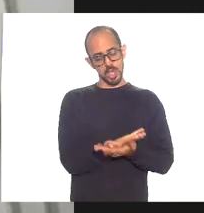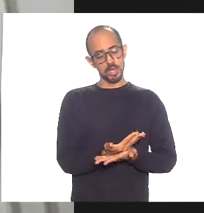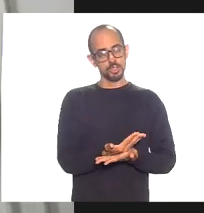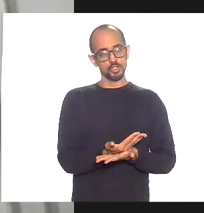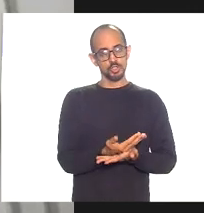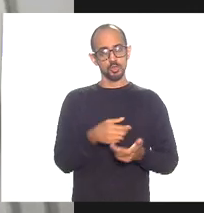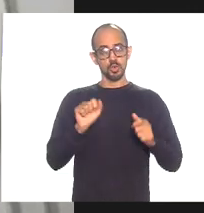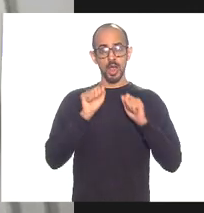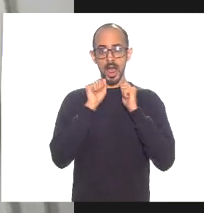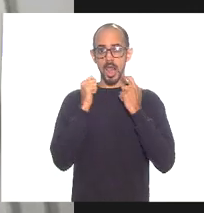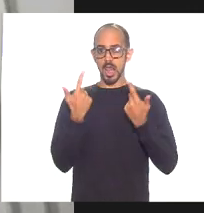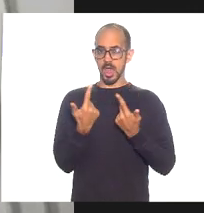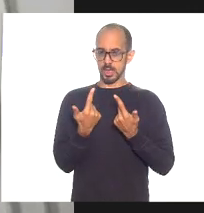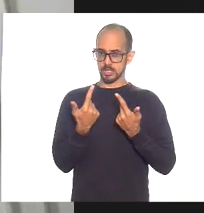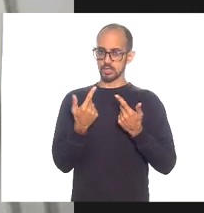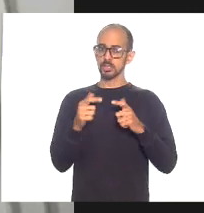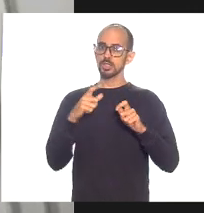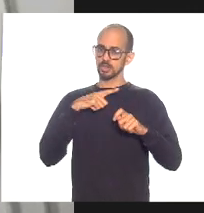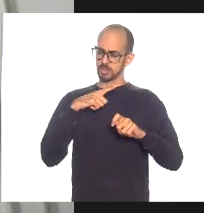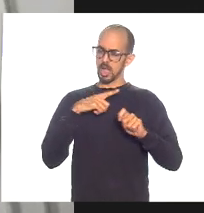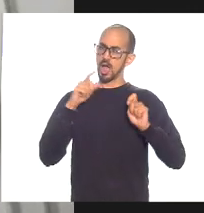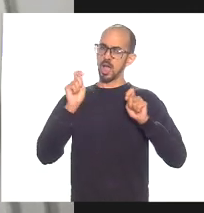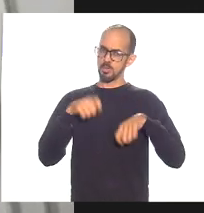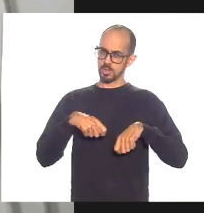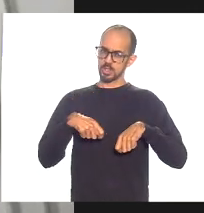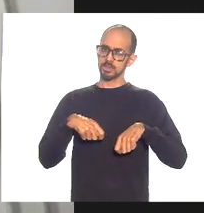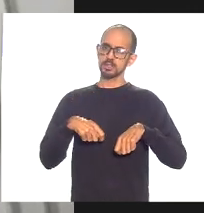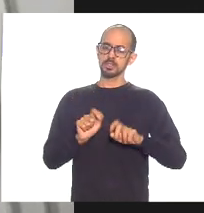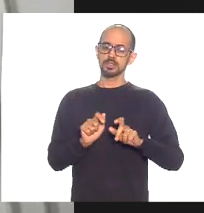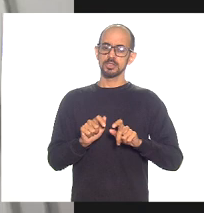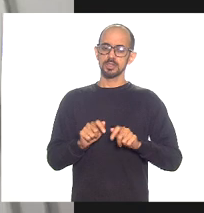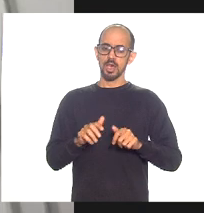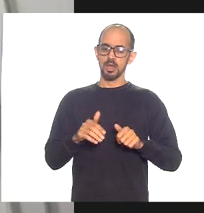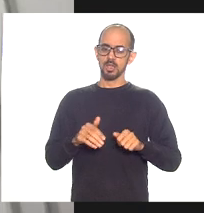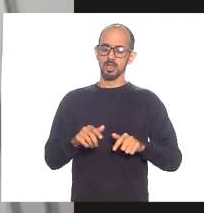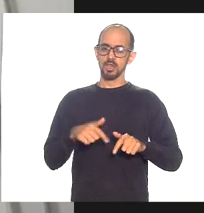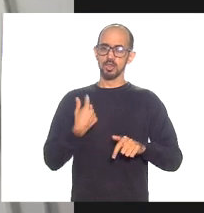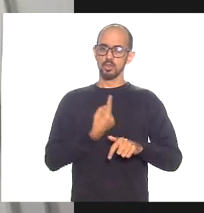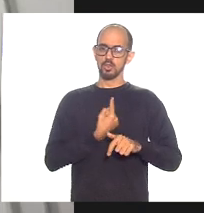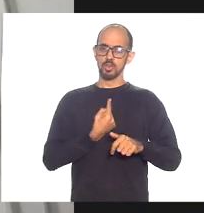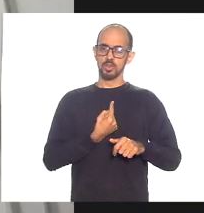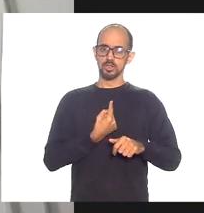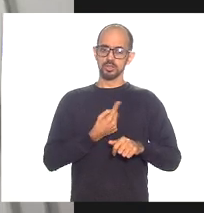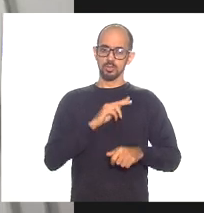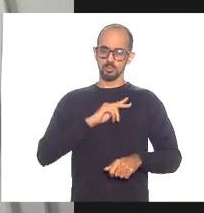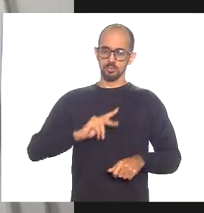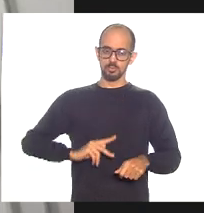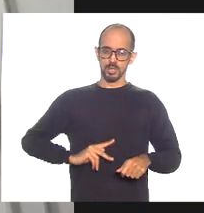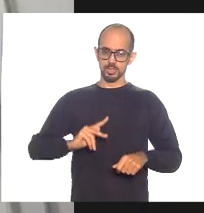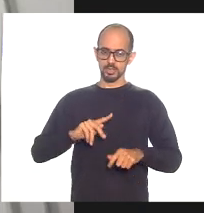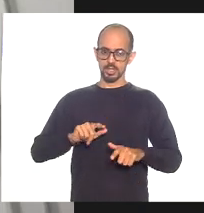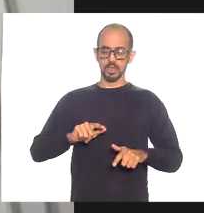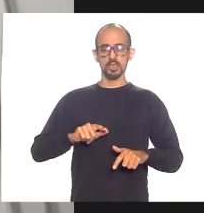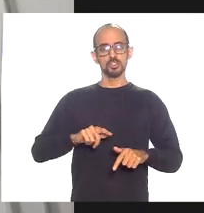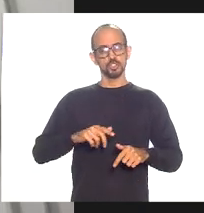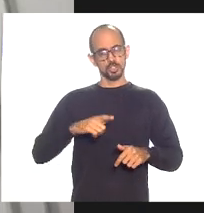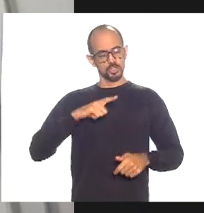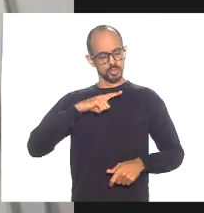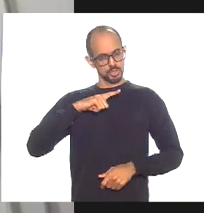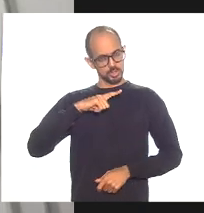Alerj, com a sua competência à frente como presidente e a austeridade, né,